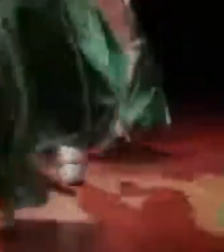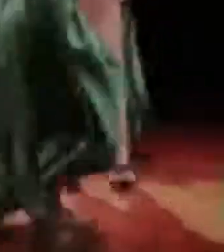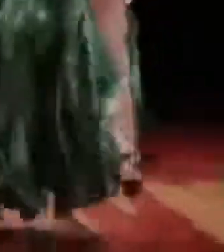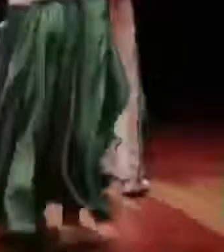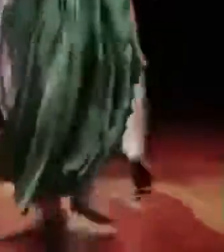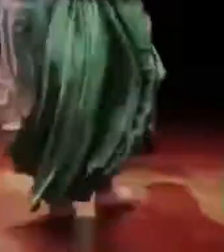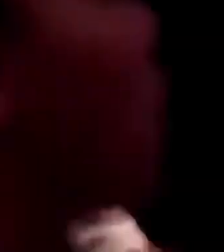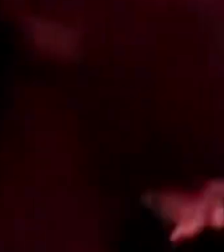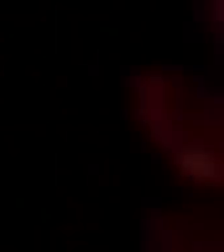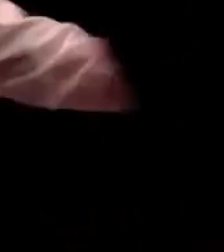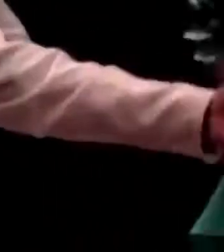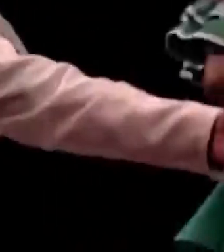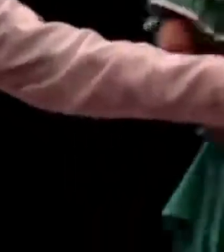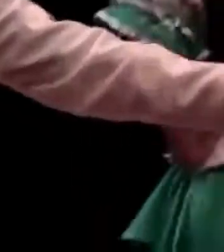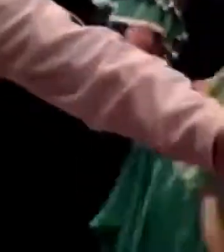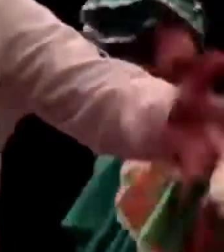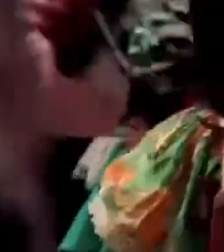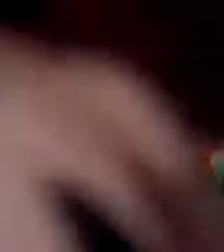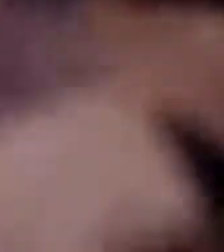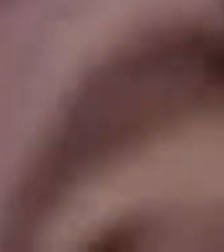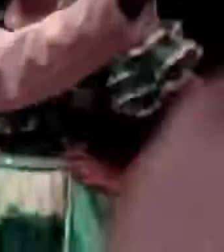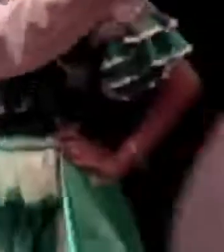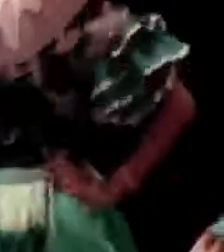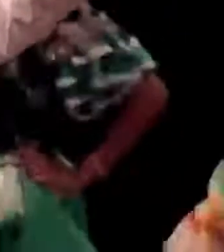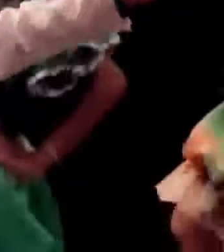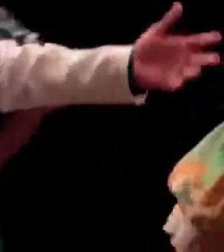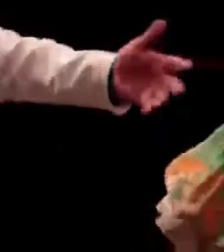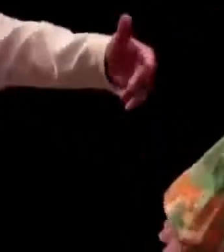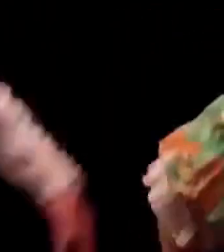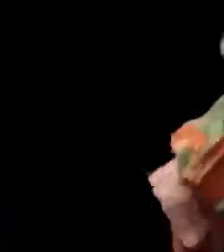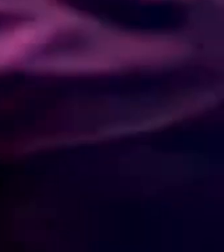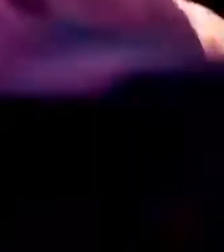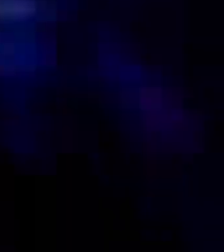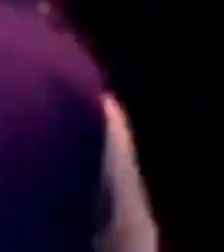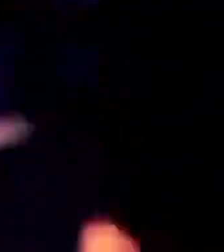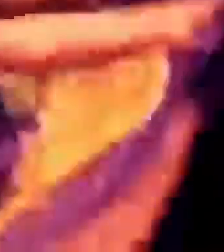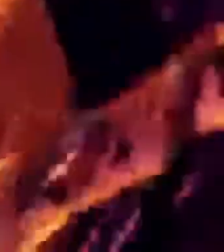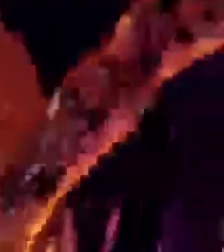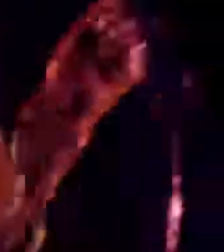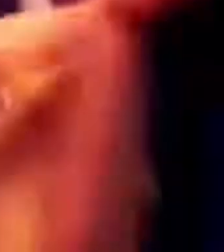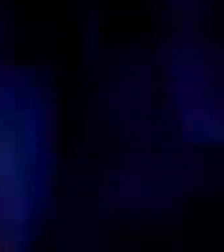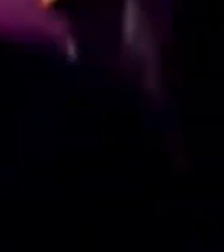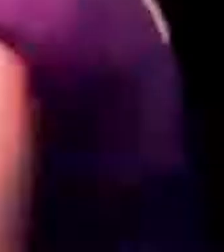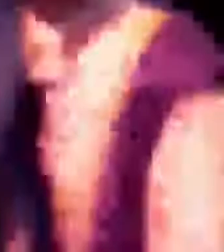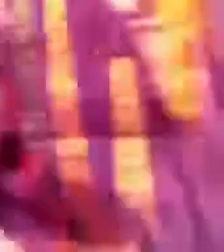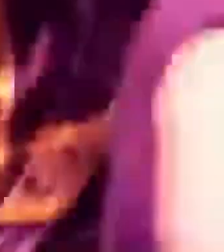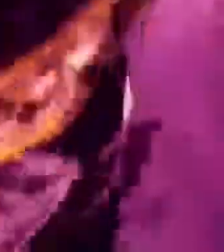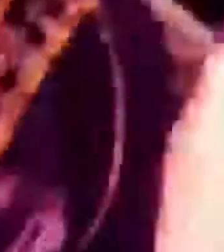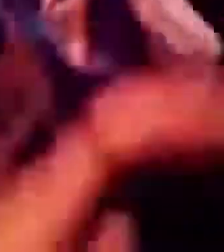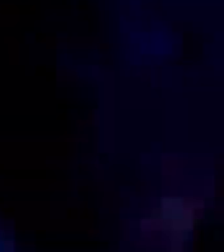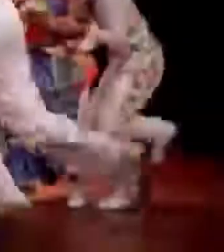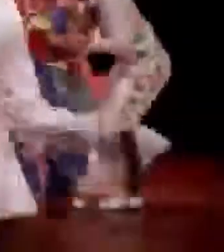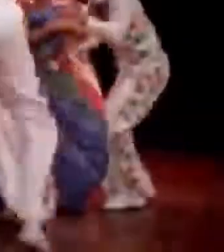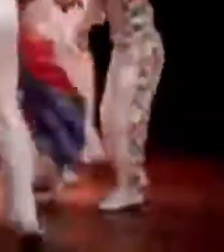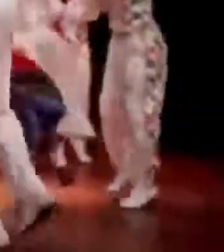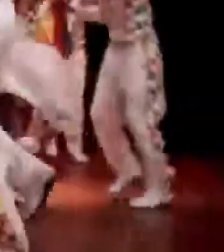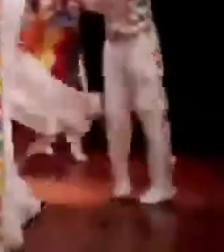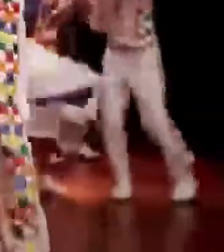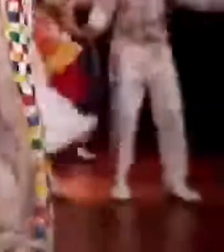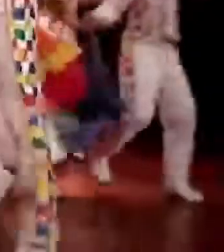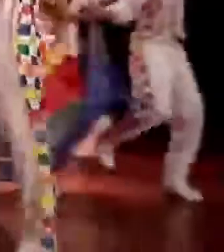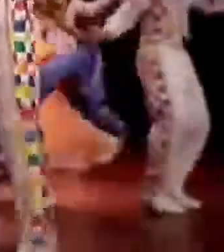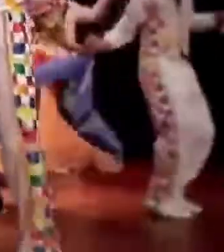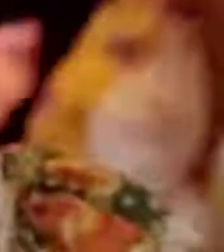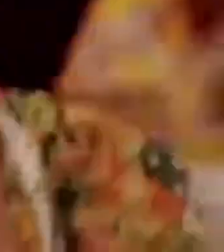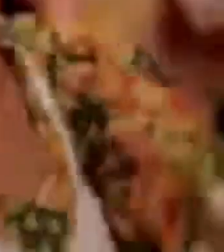vem com muita tradição. Vem dançar com alegria nessa noite de São João. Três com siricora miudinha, três com